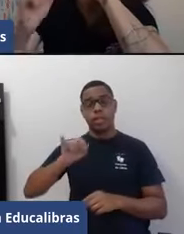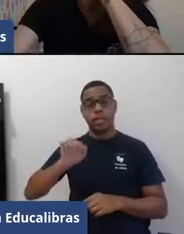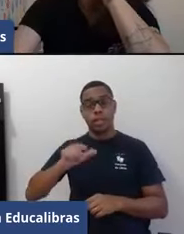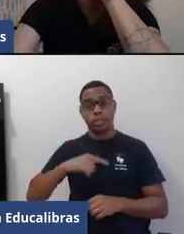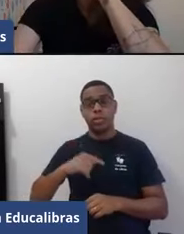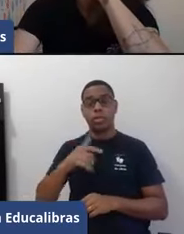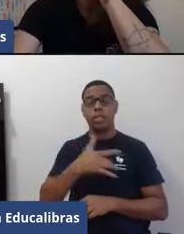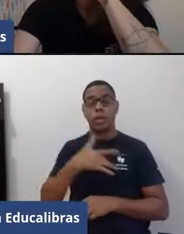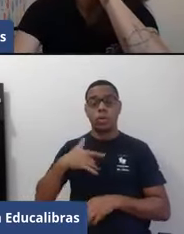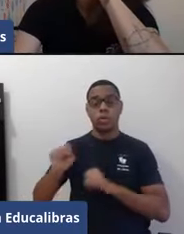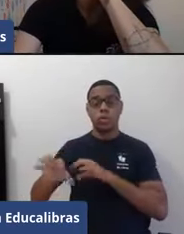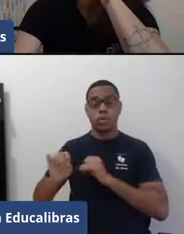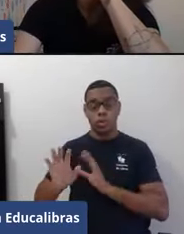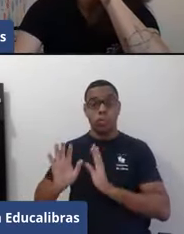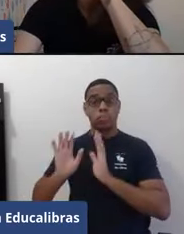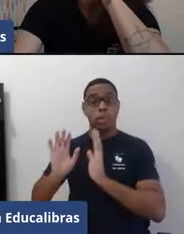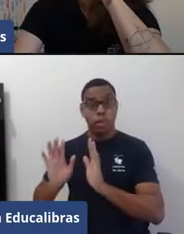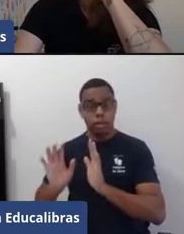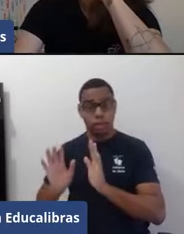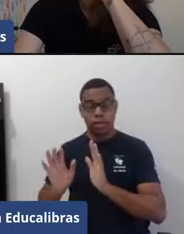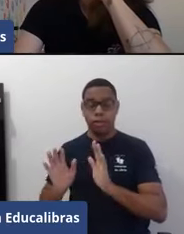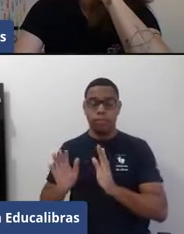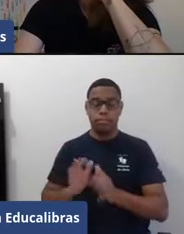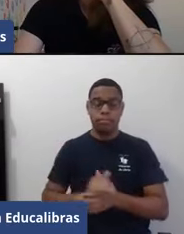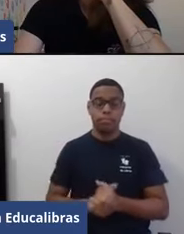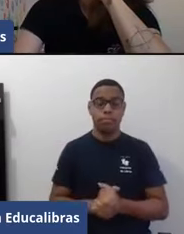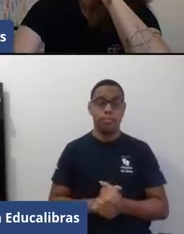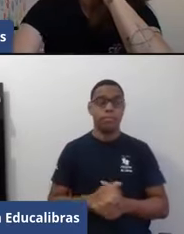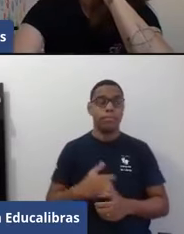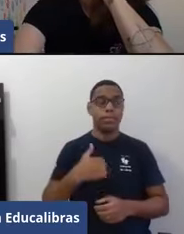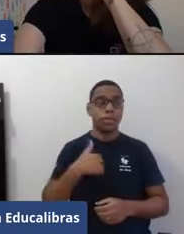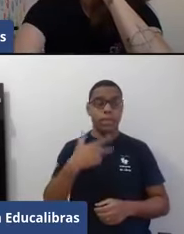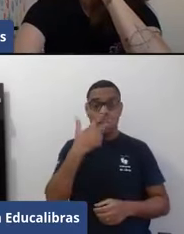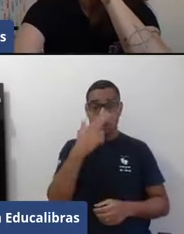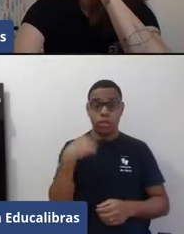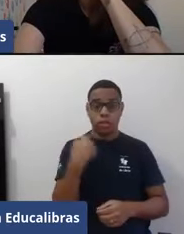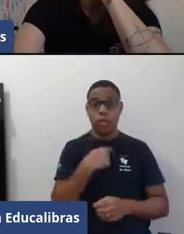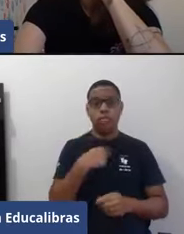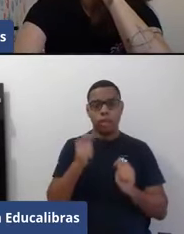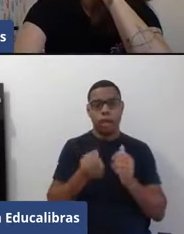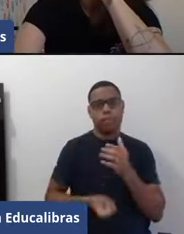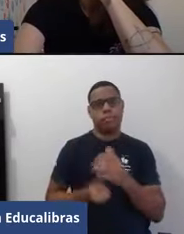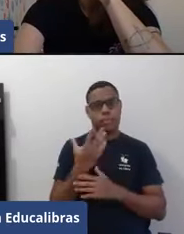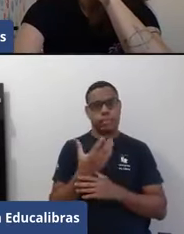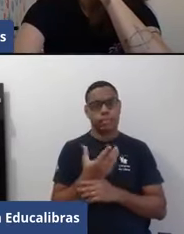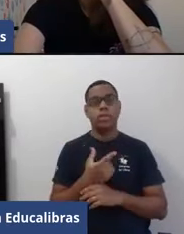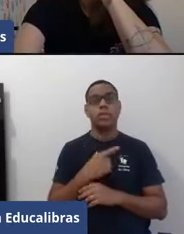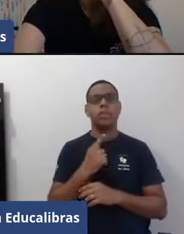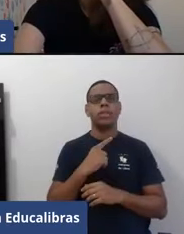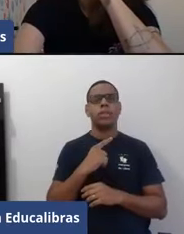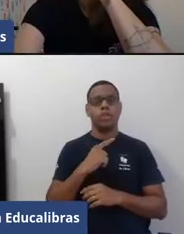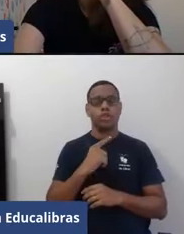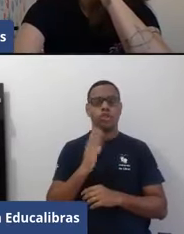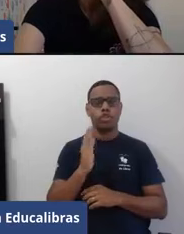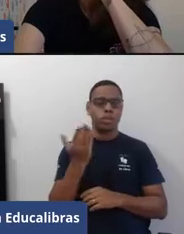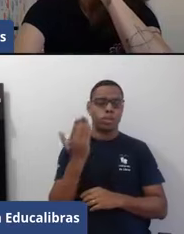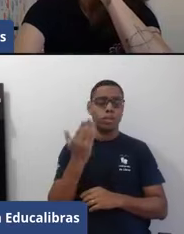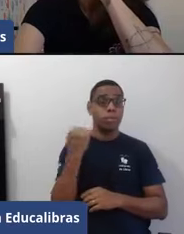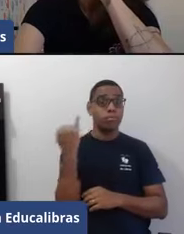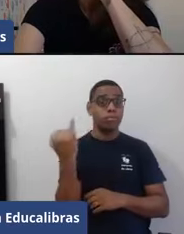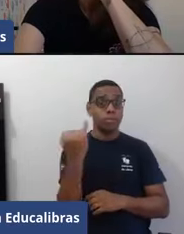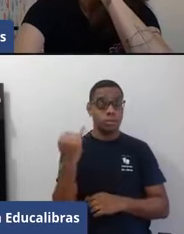educação junto. Mas eu tenho sugestão e eu acho que nós devemos implantar. Teve um momento que é